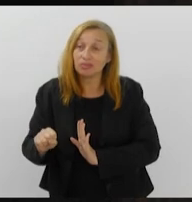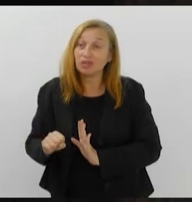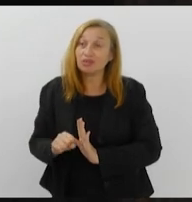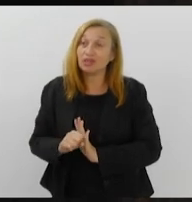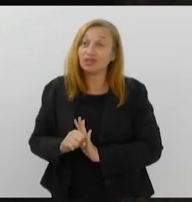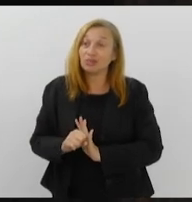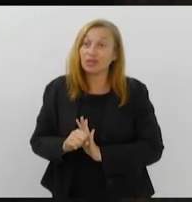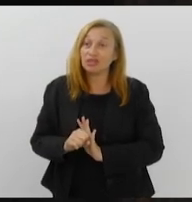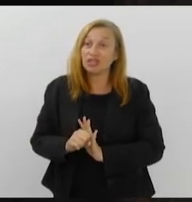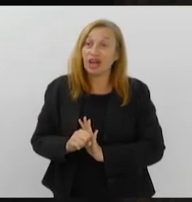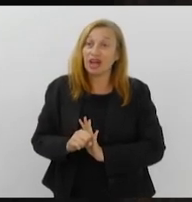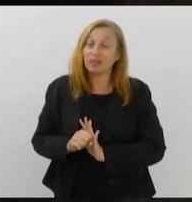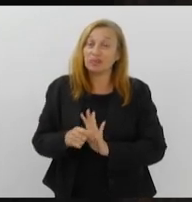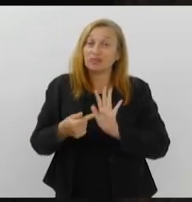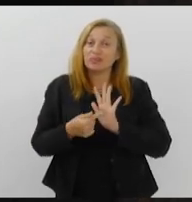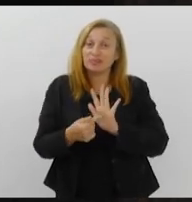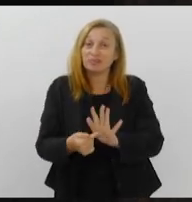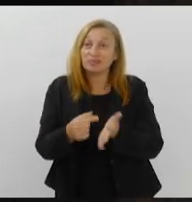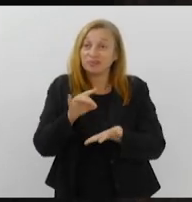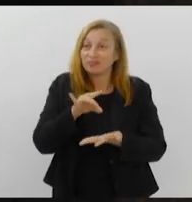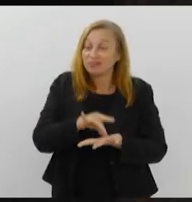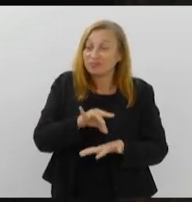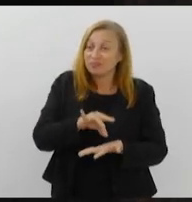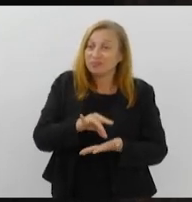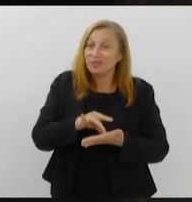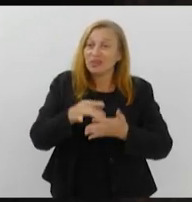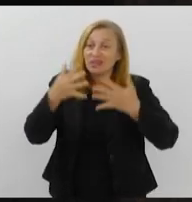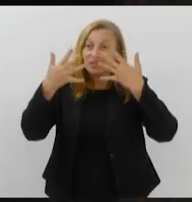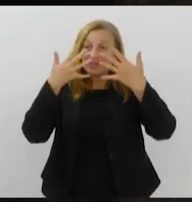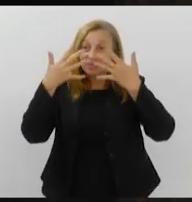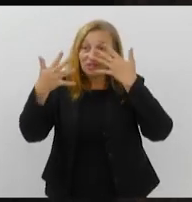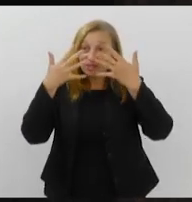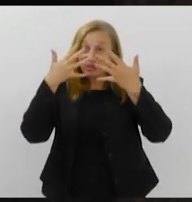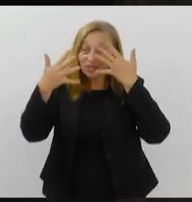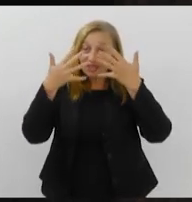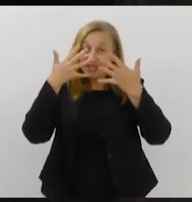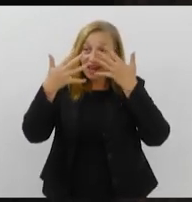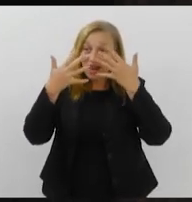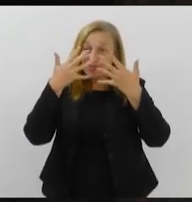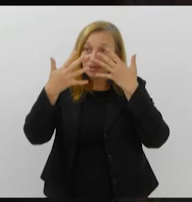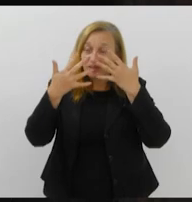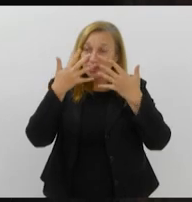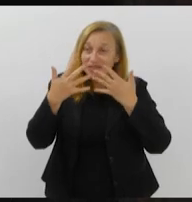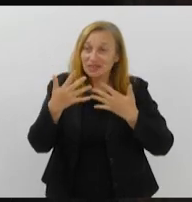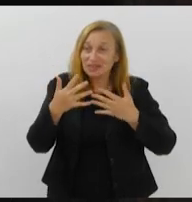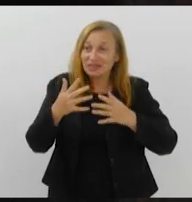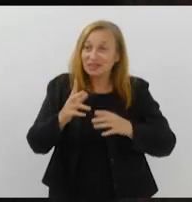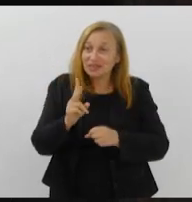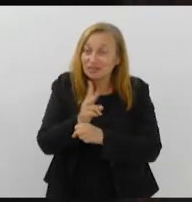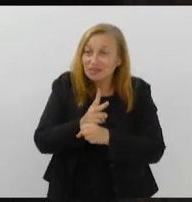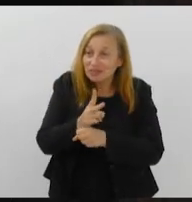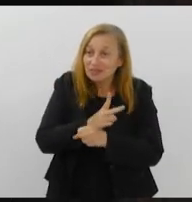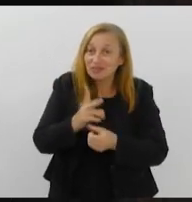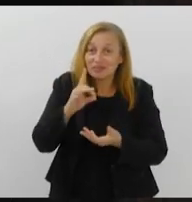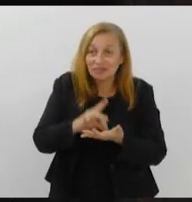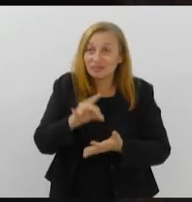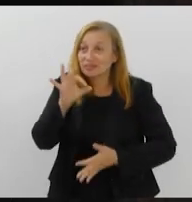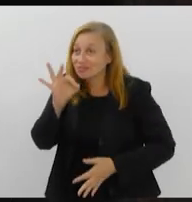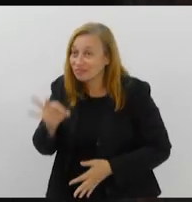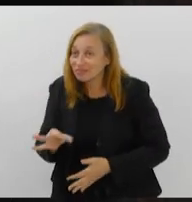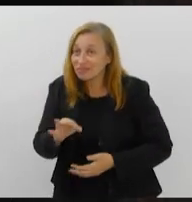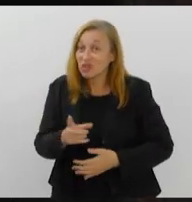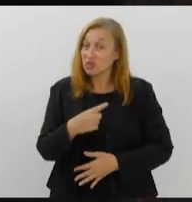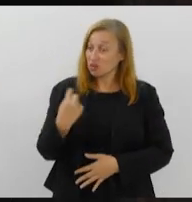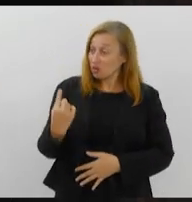que traga à luz da verdade, a transparência dos fatos, a busca pela realidade dos fatos.